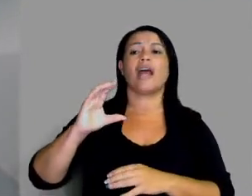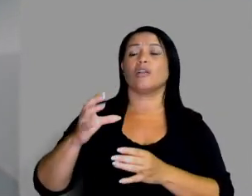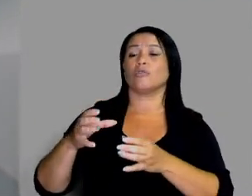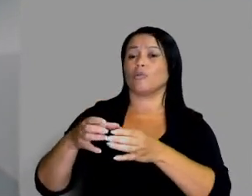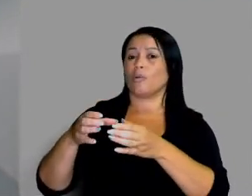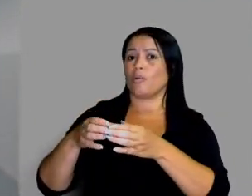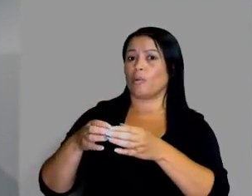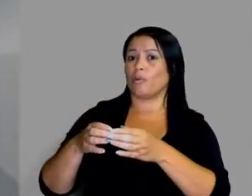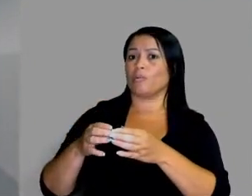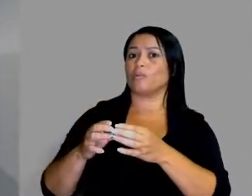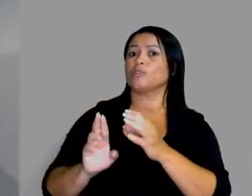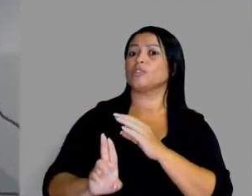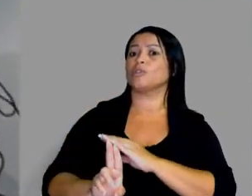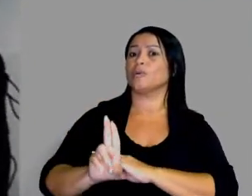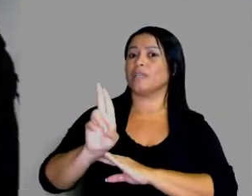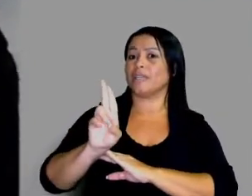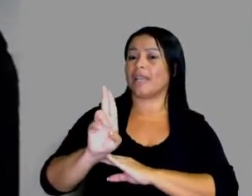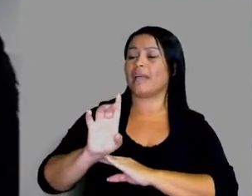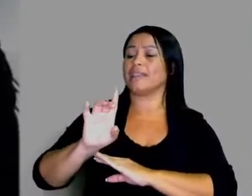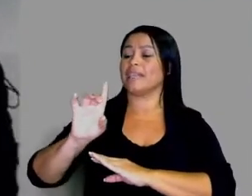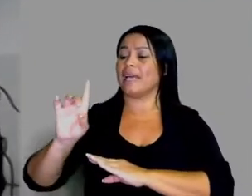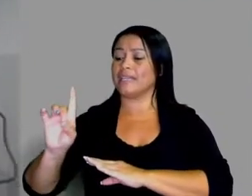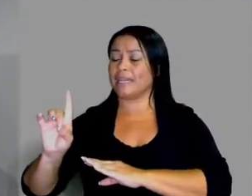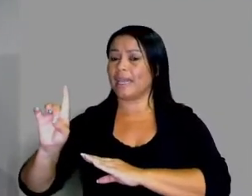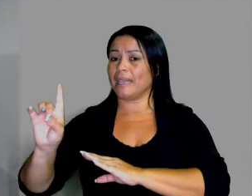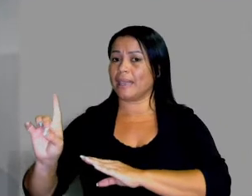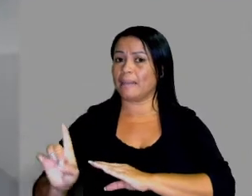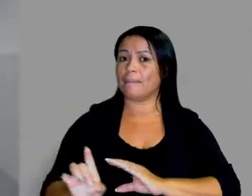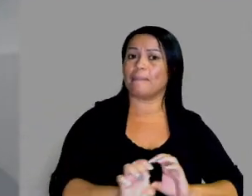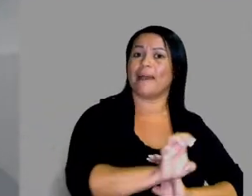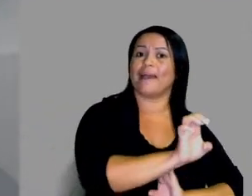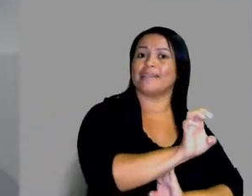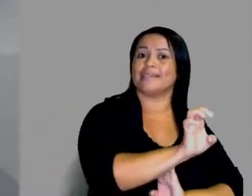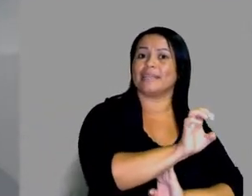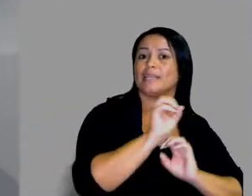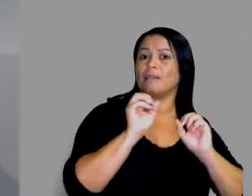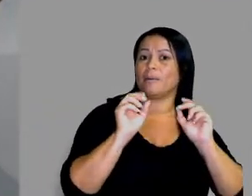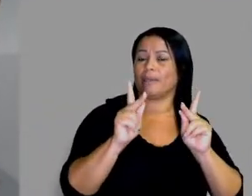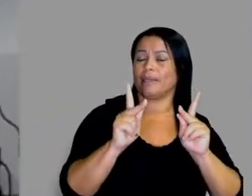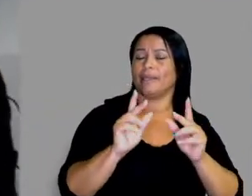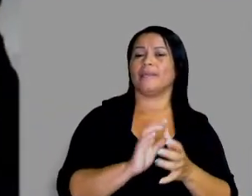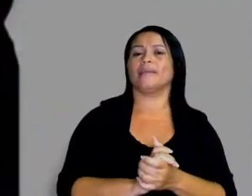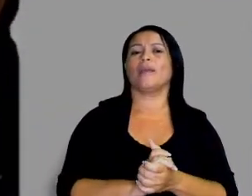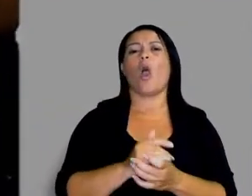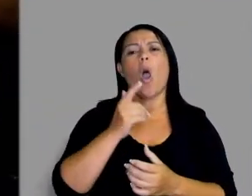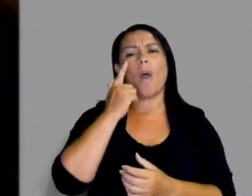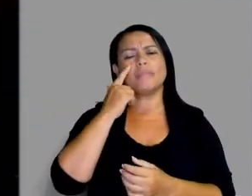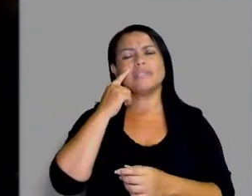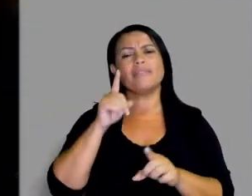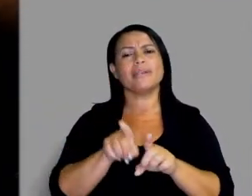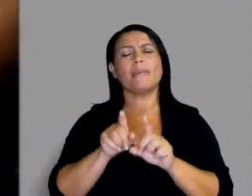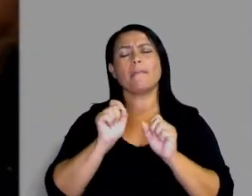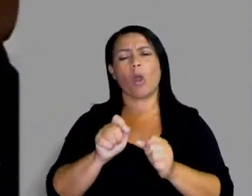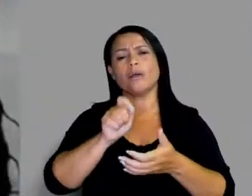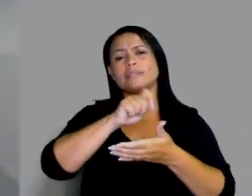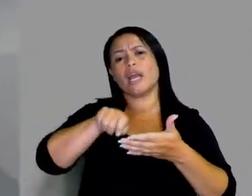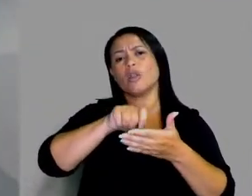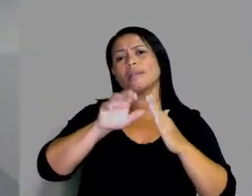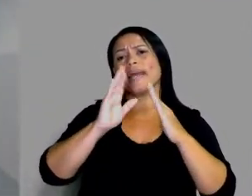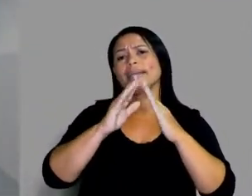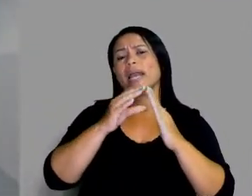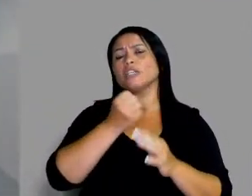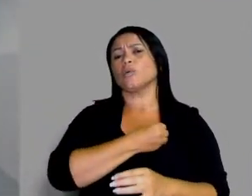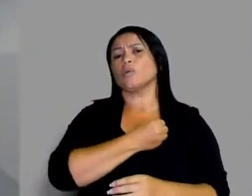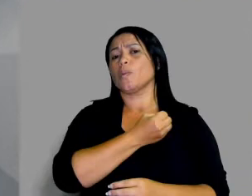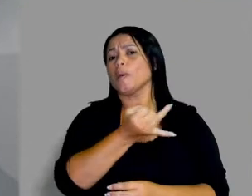para as próximas, sempre da direita para a esquerda, ok, pessoal? Quiserem também podem anotar aí em casa